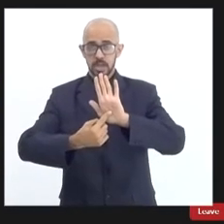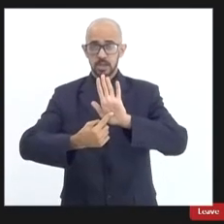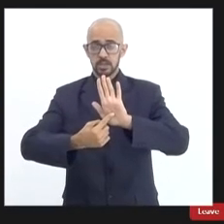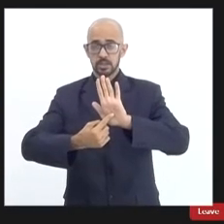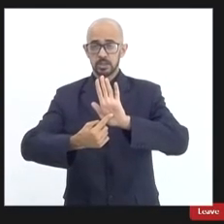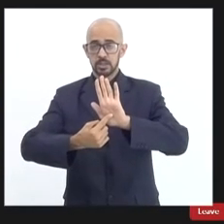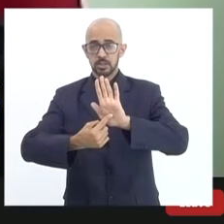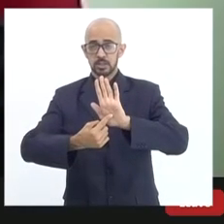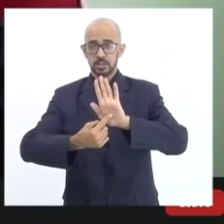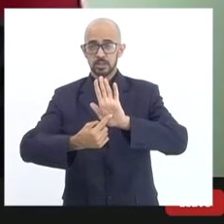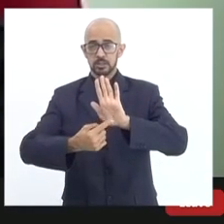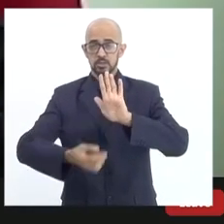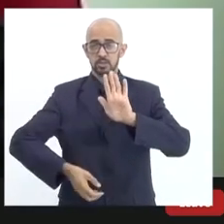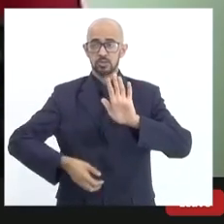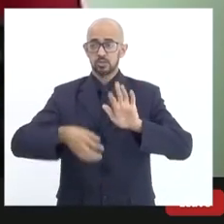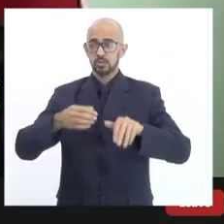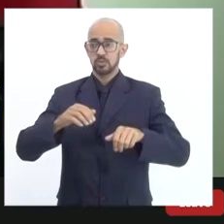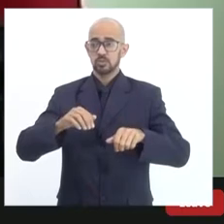apresentarem